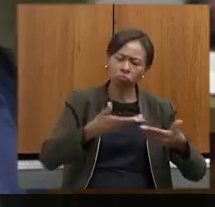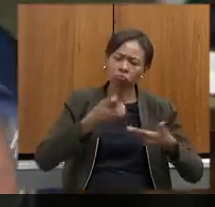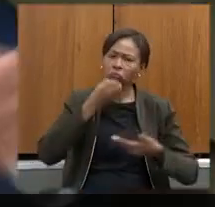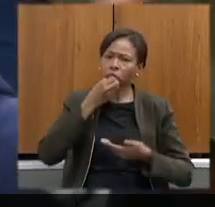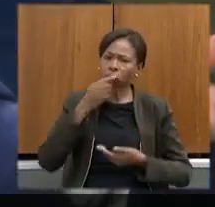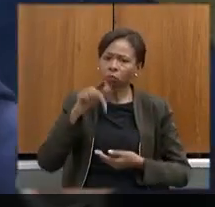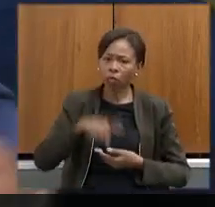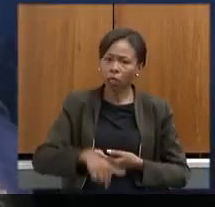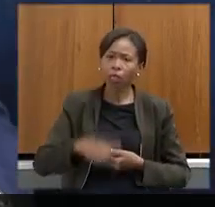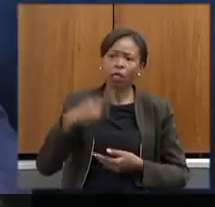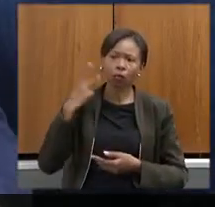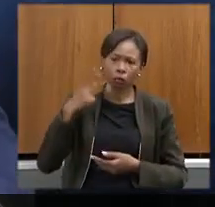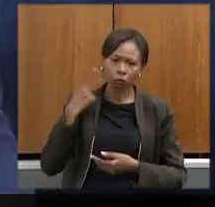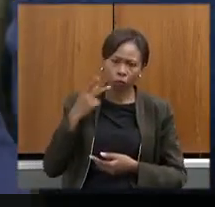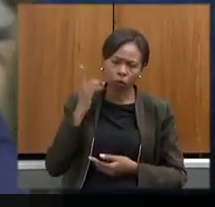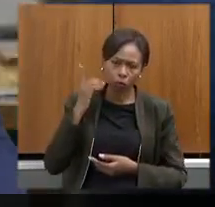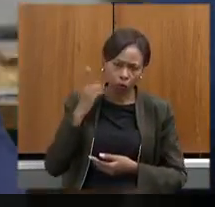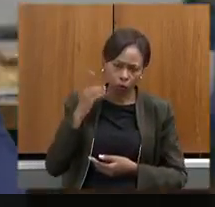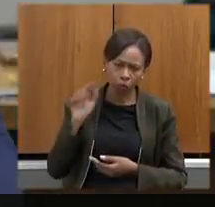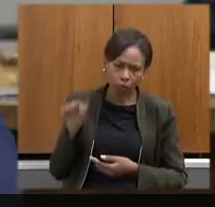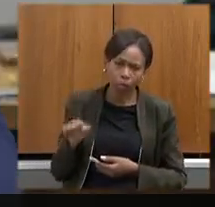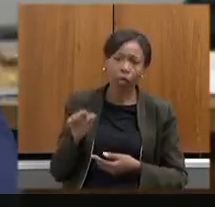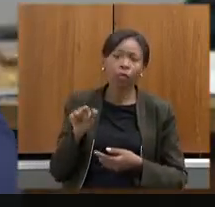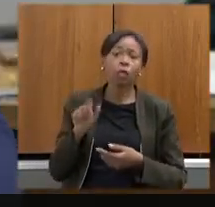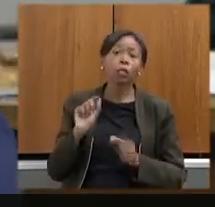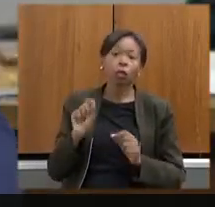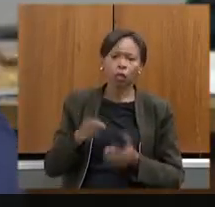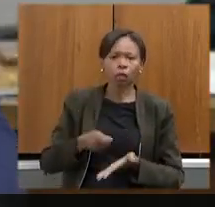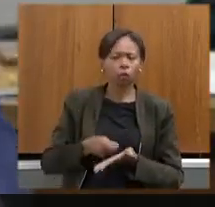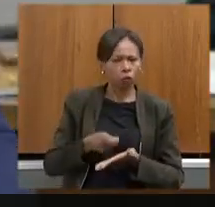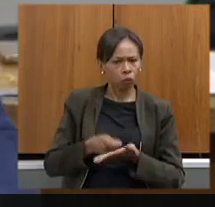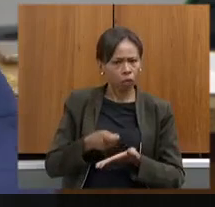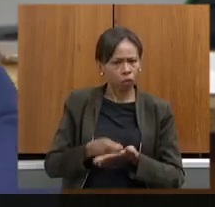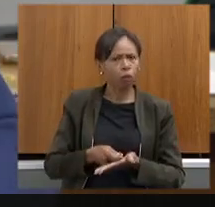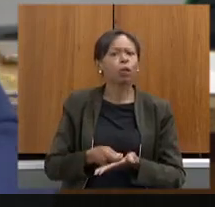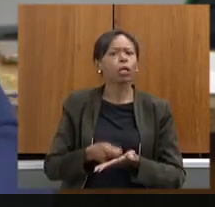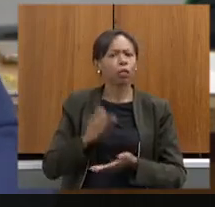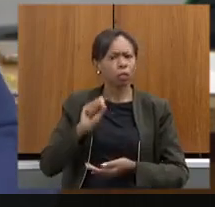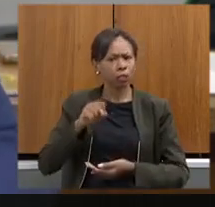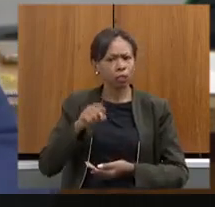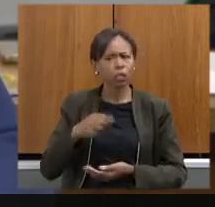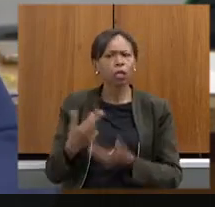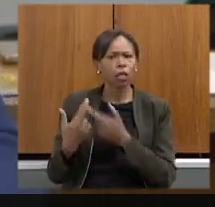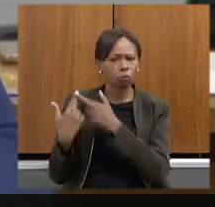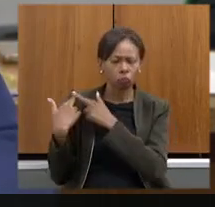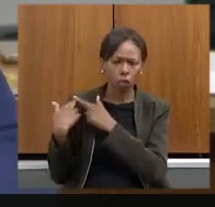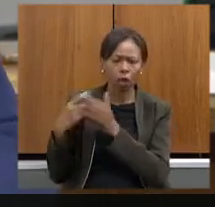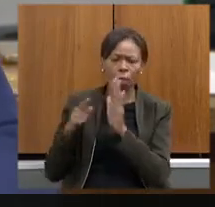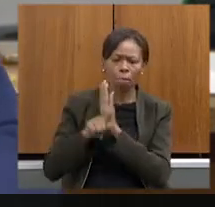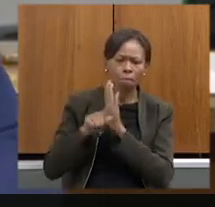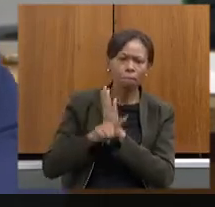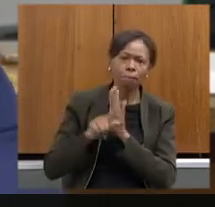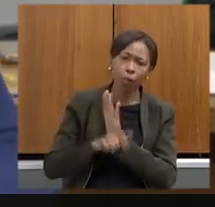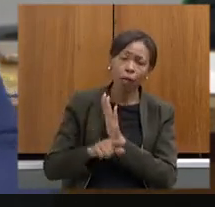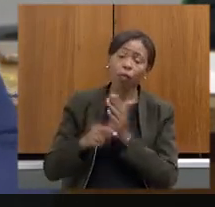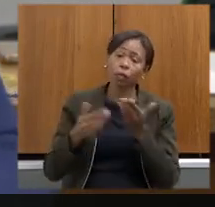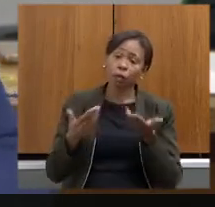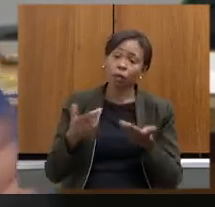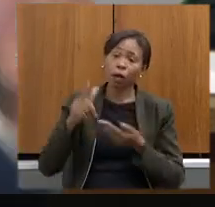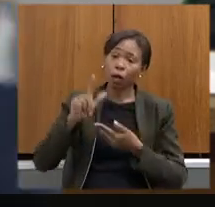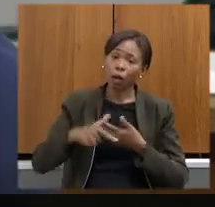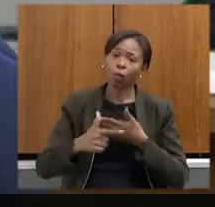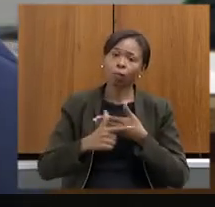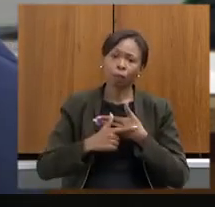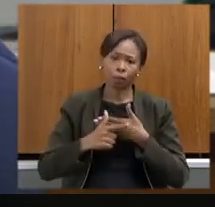que obviamente não abriram mão do seu dever funcional de cobrar de questionar de perguntar e esse é o